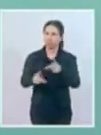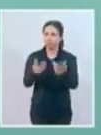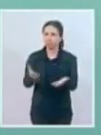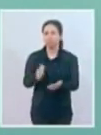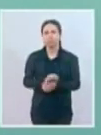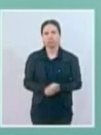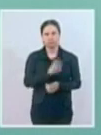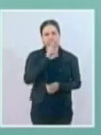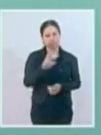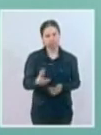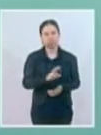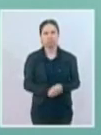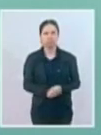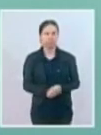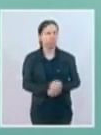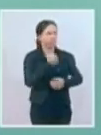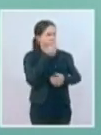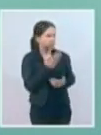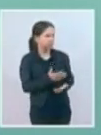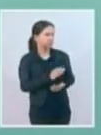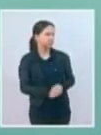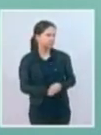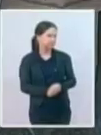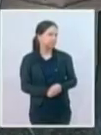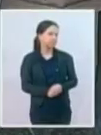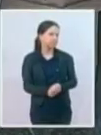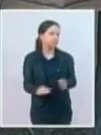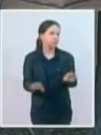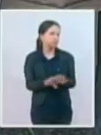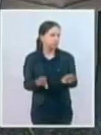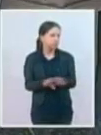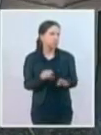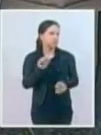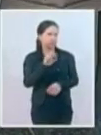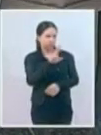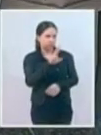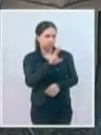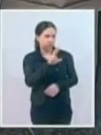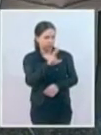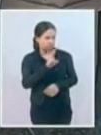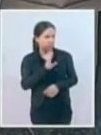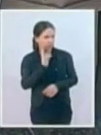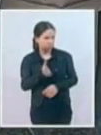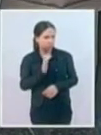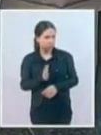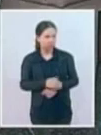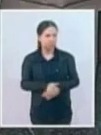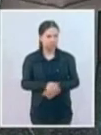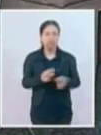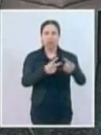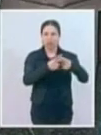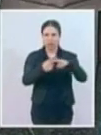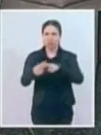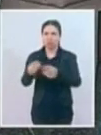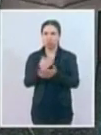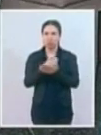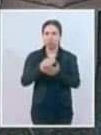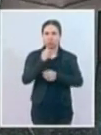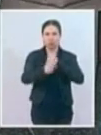entregar resultados. Muito bom, vereador. Então, o senhor até respondeu aí, né, a reforma começou esse ano, ainda com valores